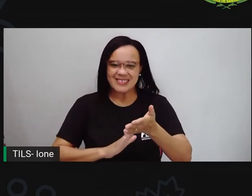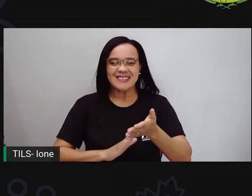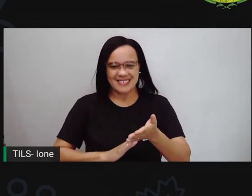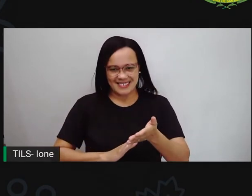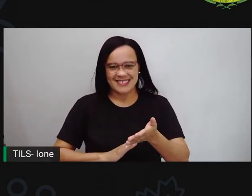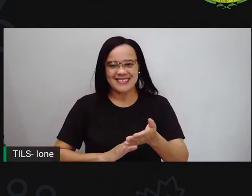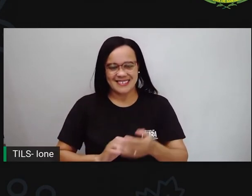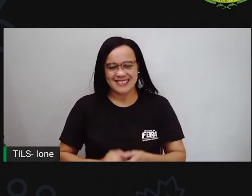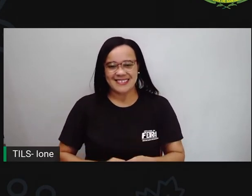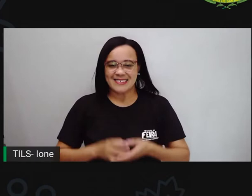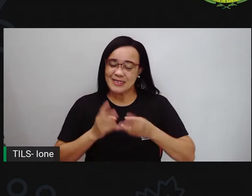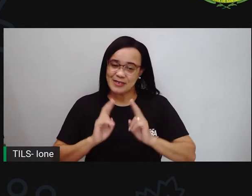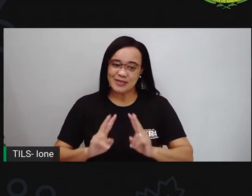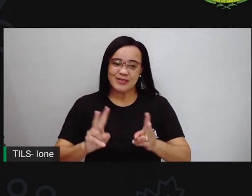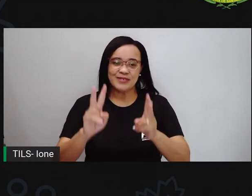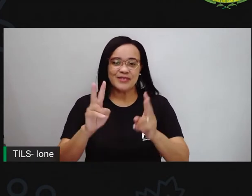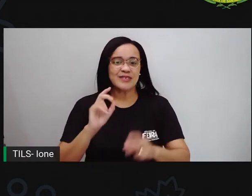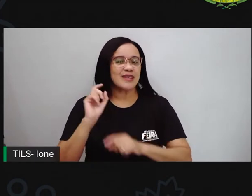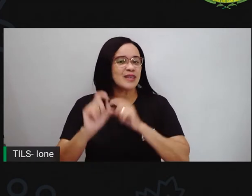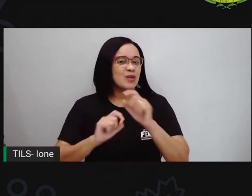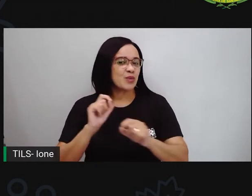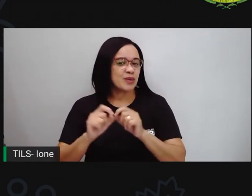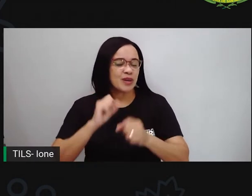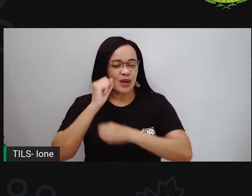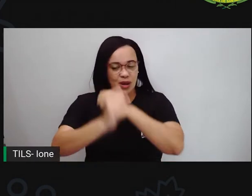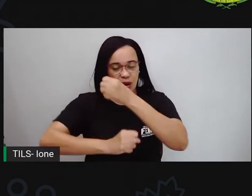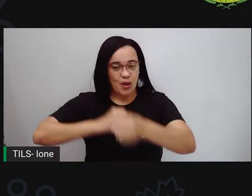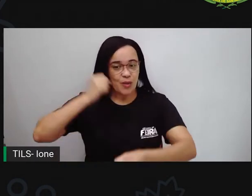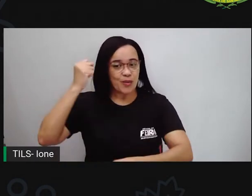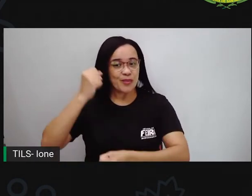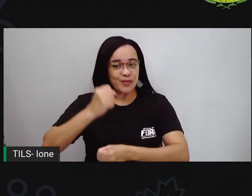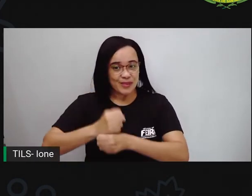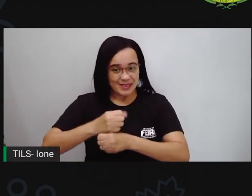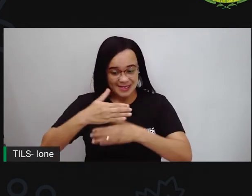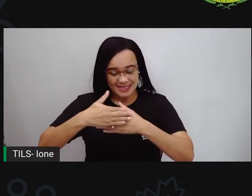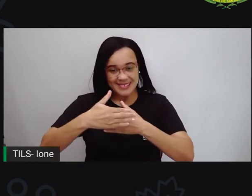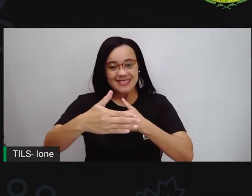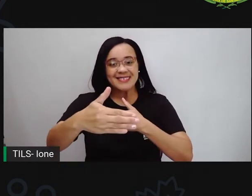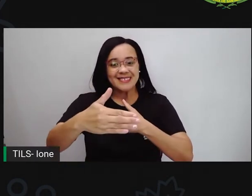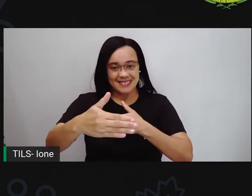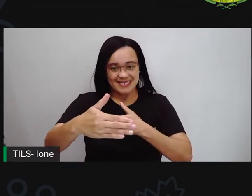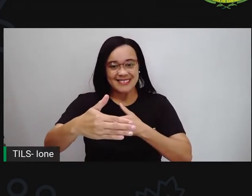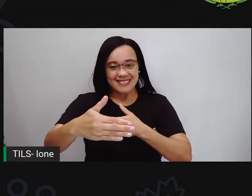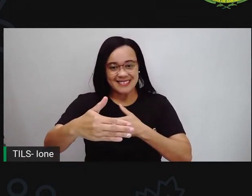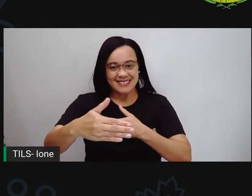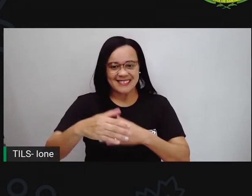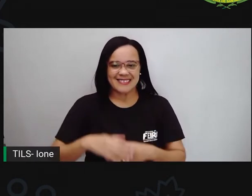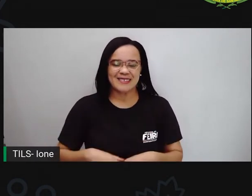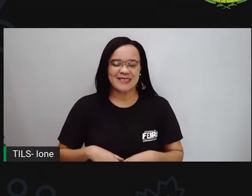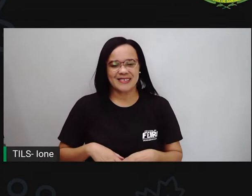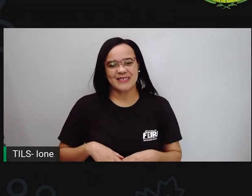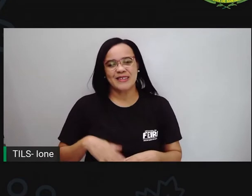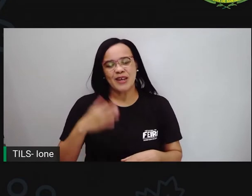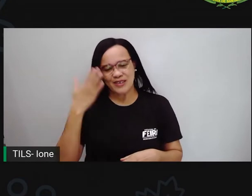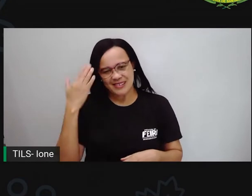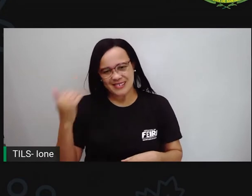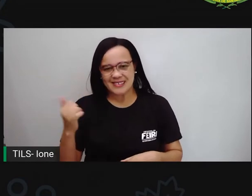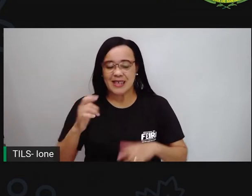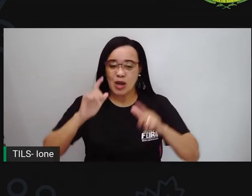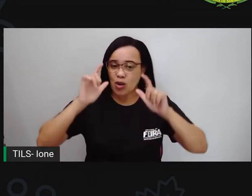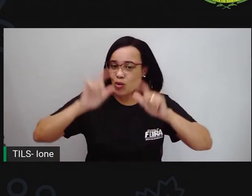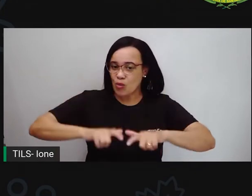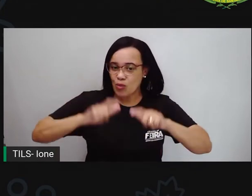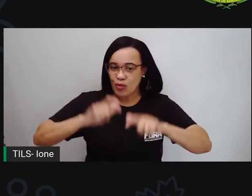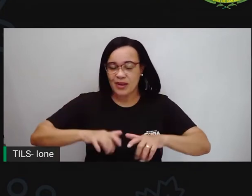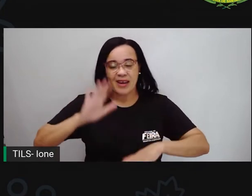aí dar continuidade, não é? Ao nosso ano letivo. Eu sei aí que o ambiente não é assim, o ambiente apropriado, né? A